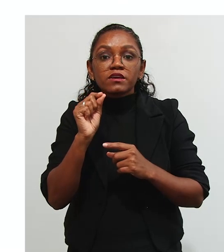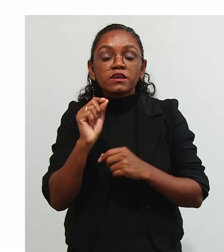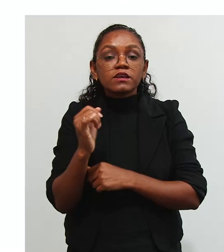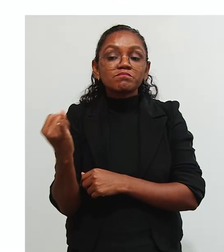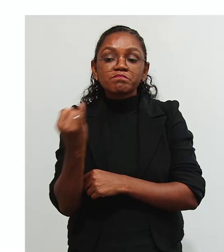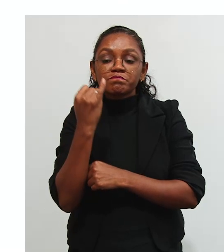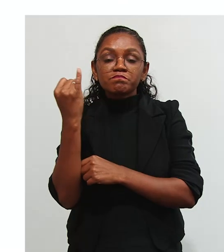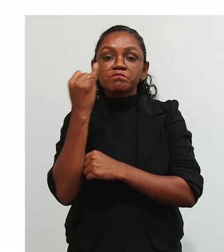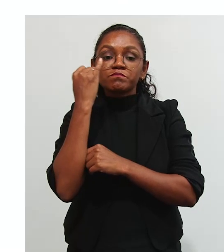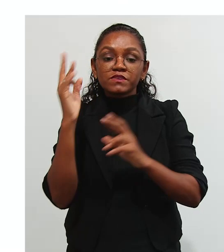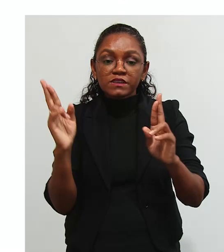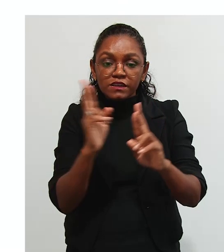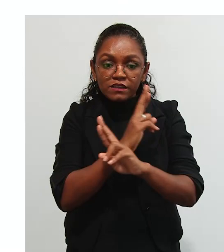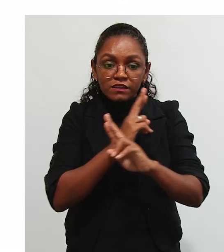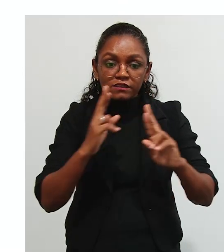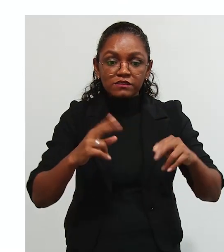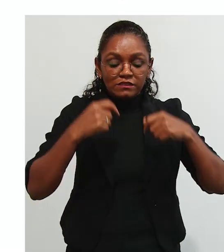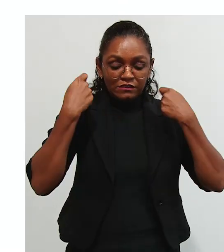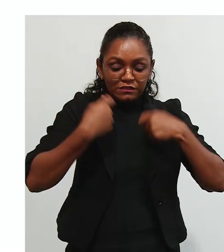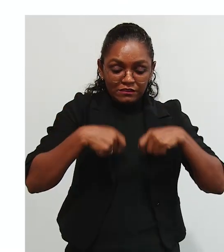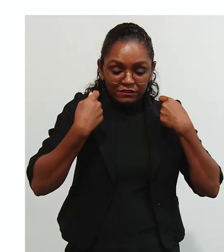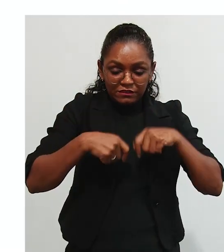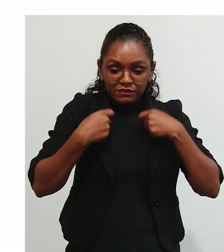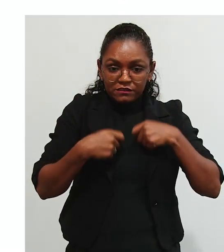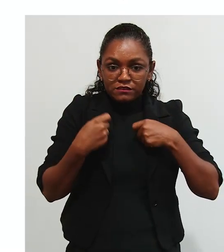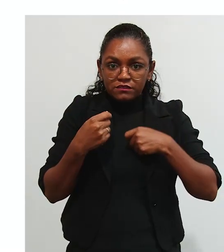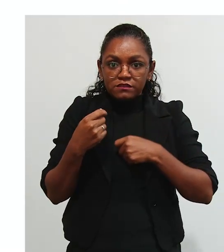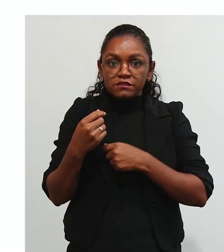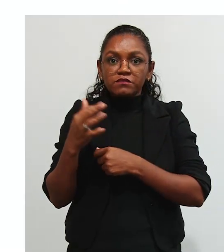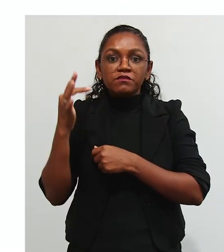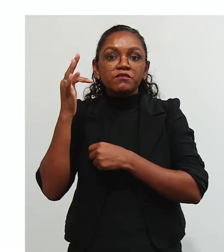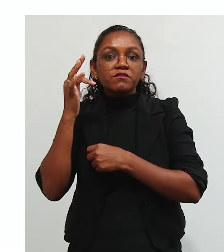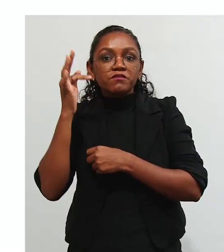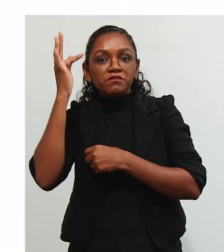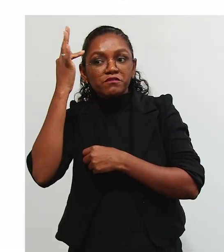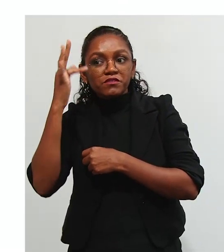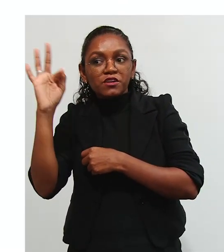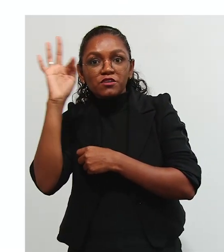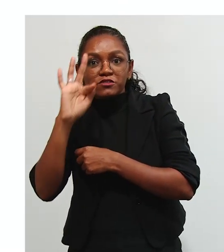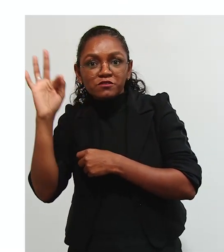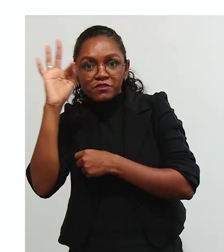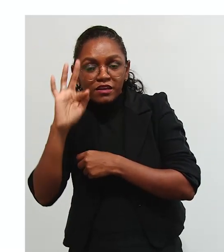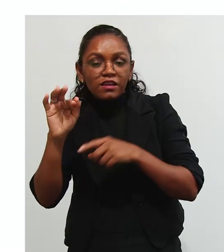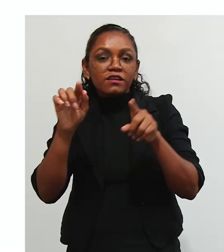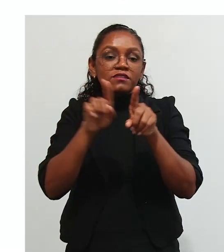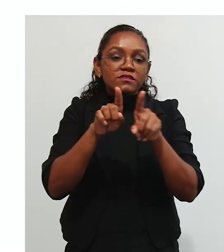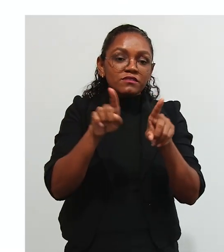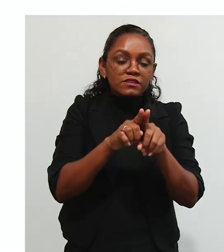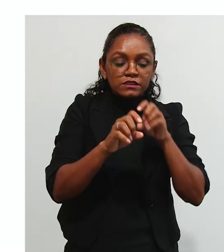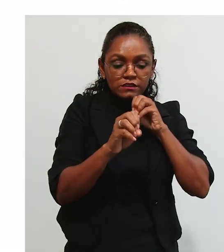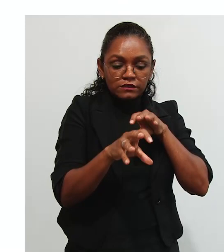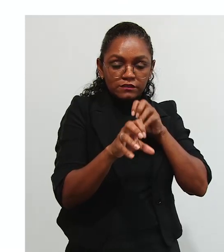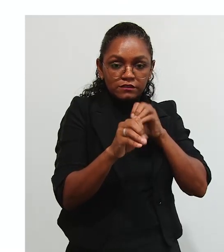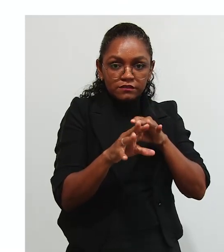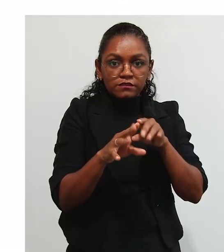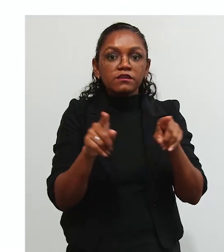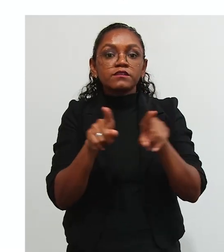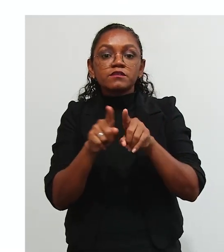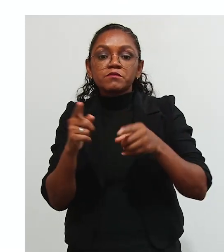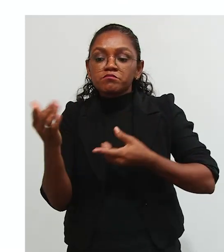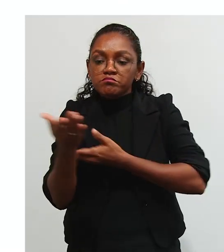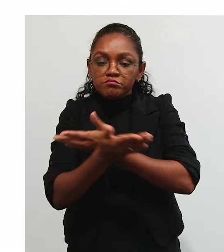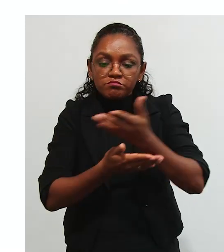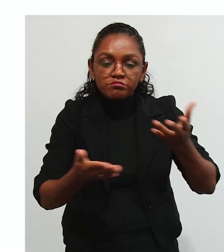essencial relação entre a necessidade de filosofar e a necessidade de educar. E a necessidade de cooperação